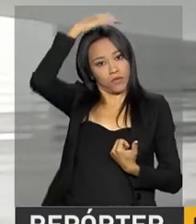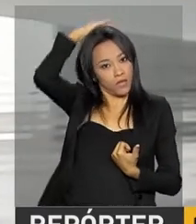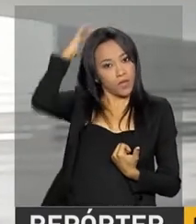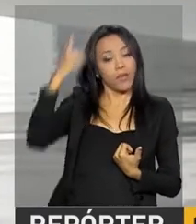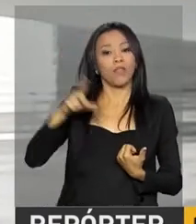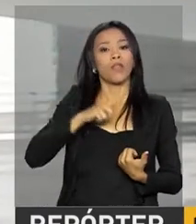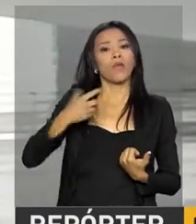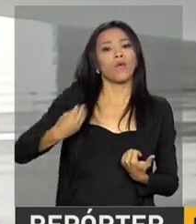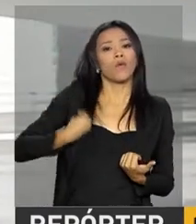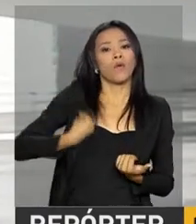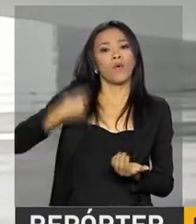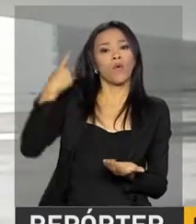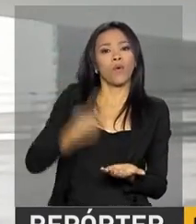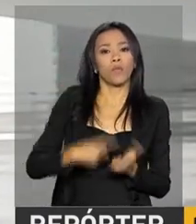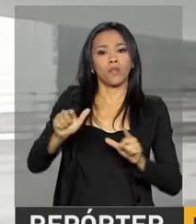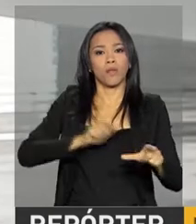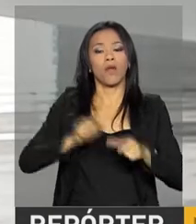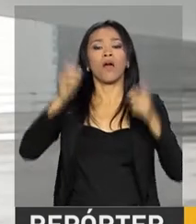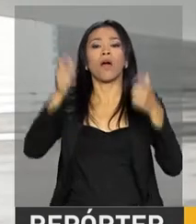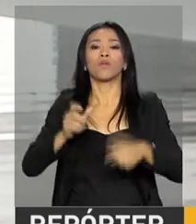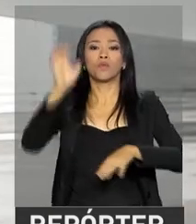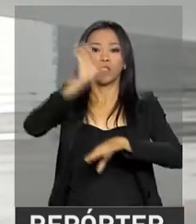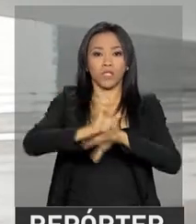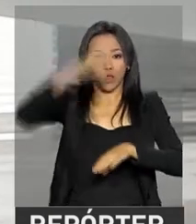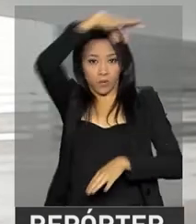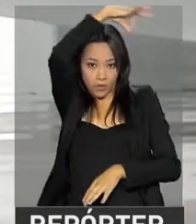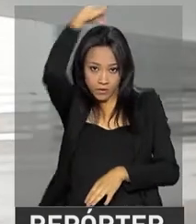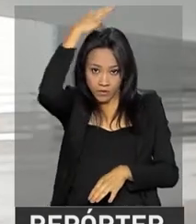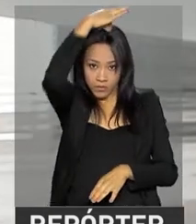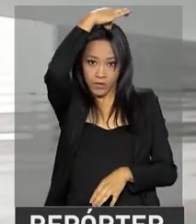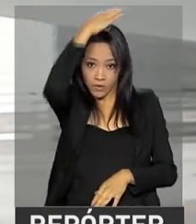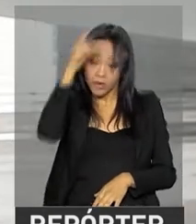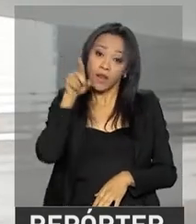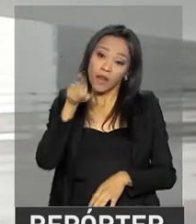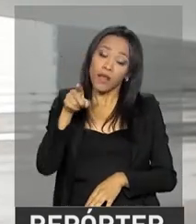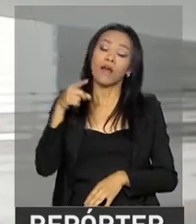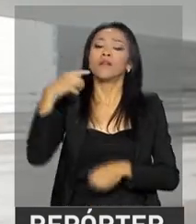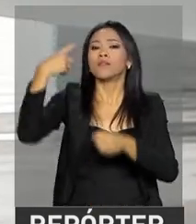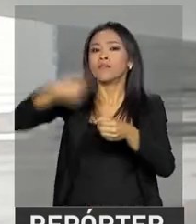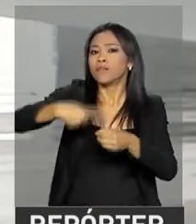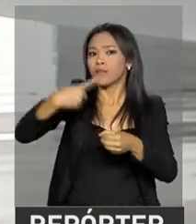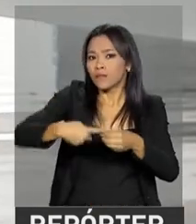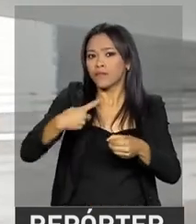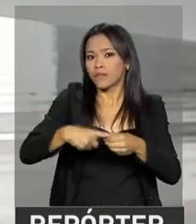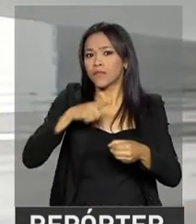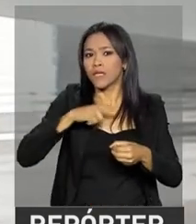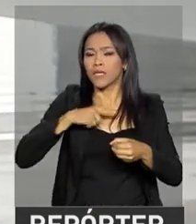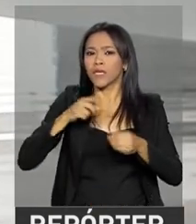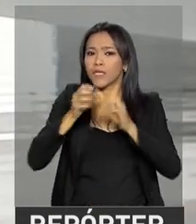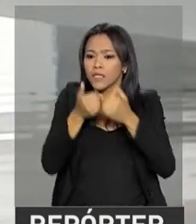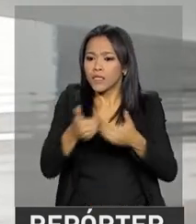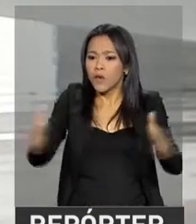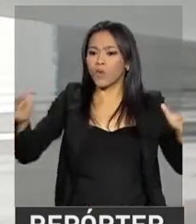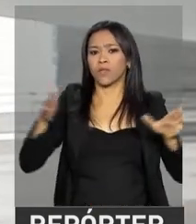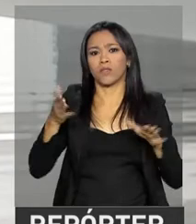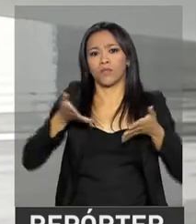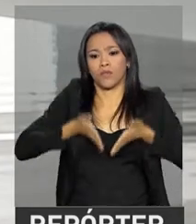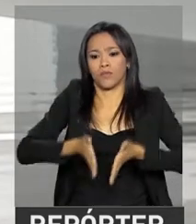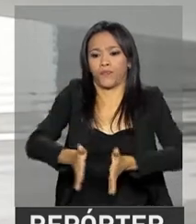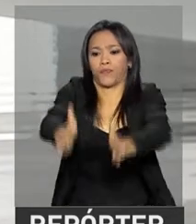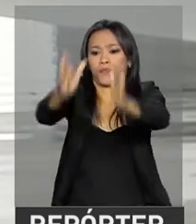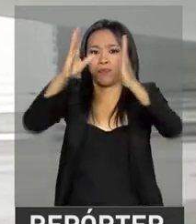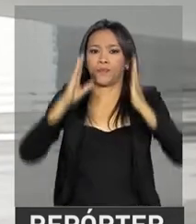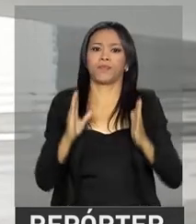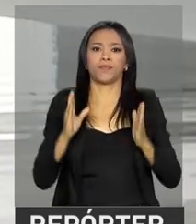Espírito Santo. Pela manhã, ele participa em Jaguaré, no norte do estado, da inauguração de uma rodovia estadual, de obras